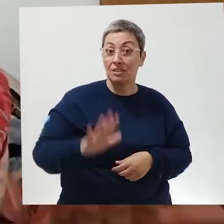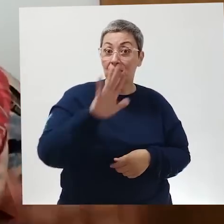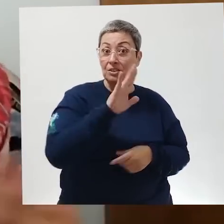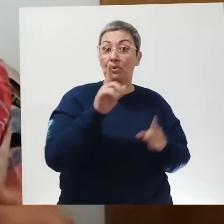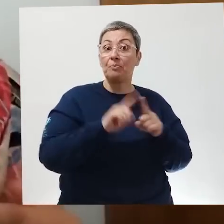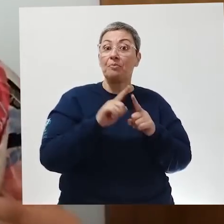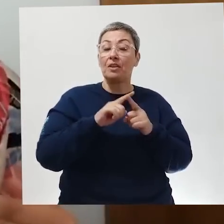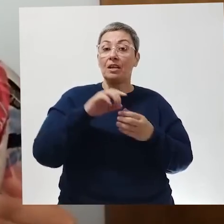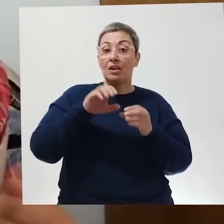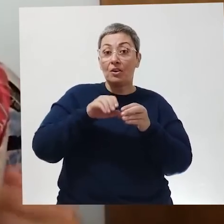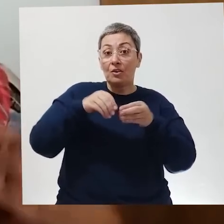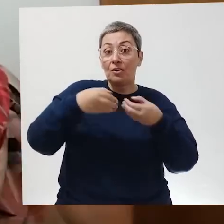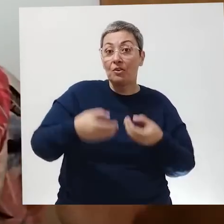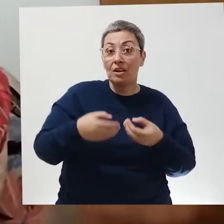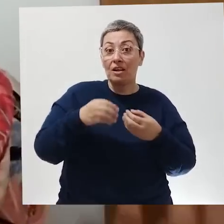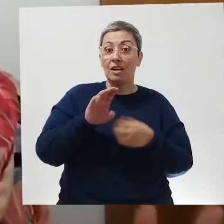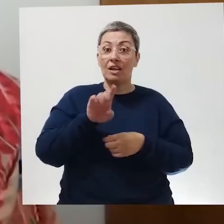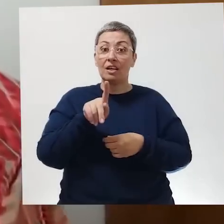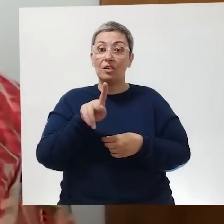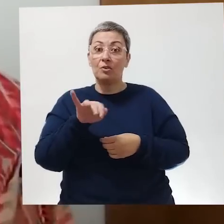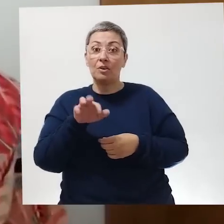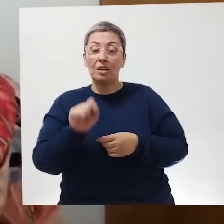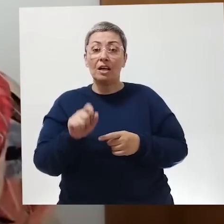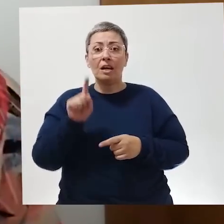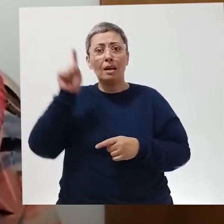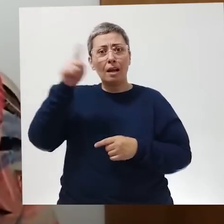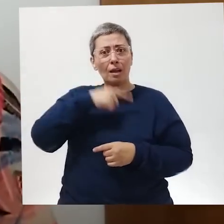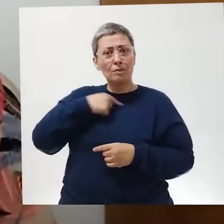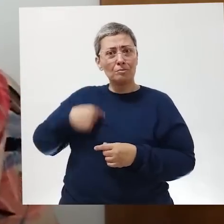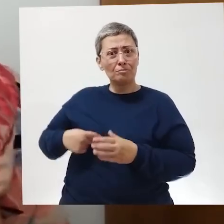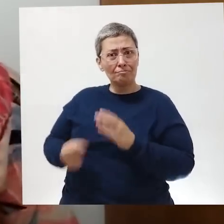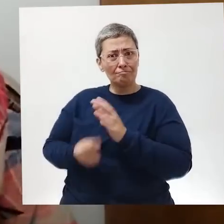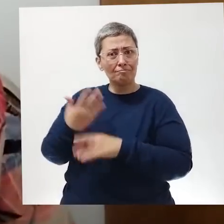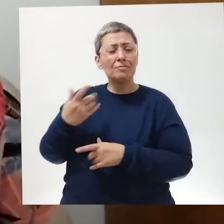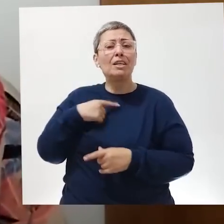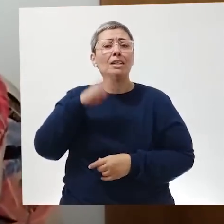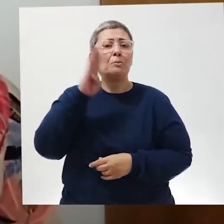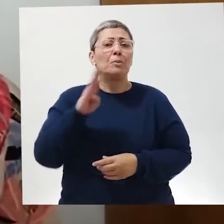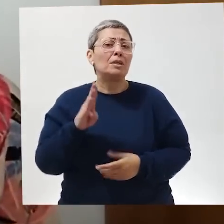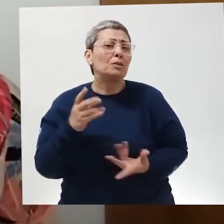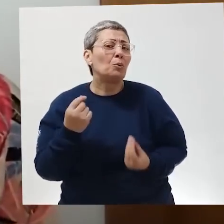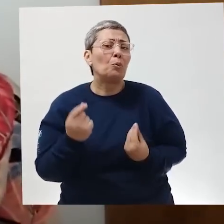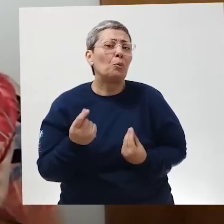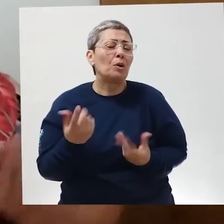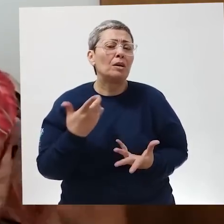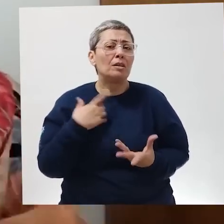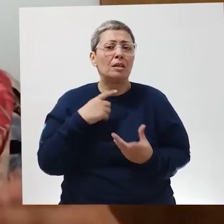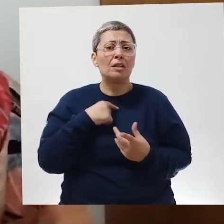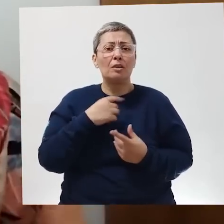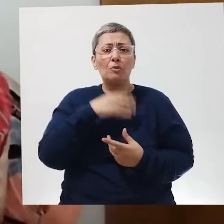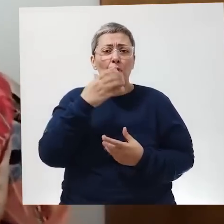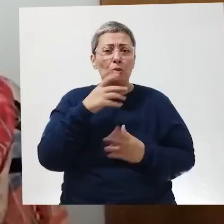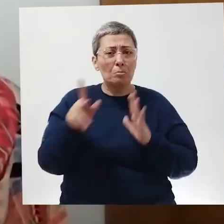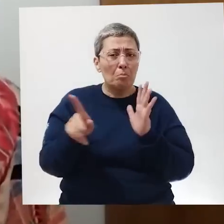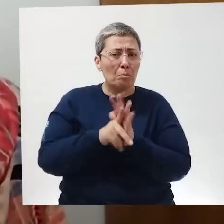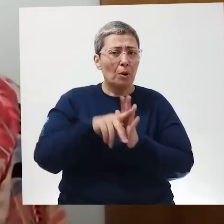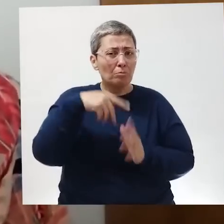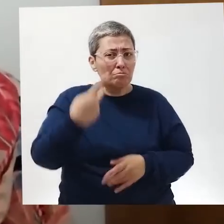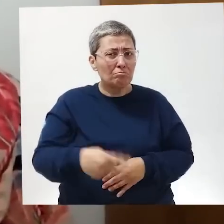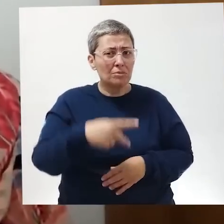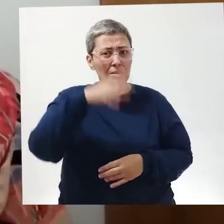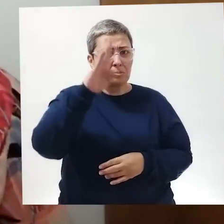o caqui e o kiwi têm origem chinesa. E aqui no Brasil, você sabe algumas frutas nativas aqui do